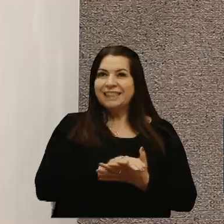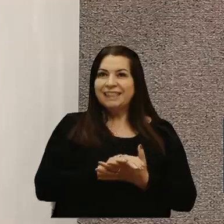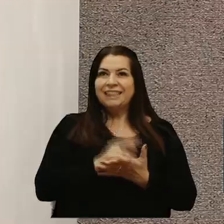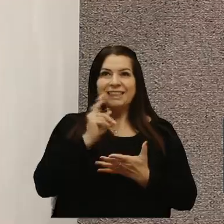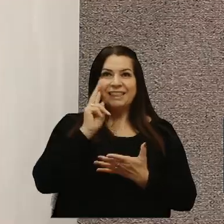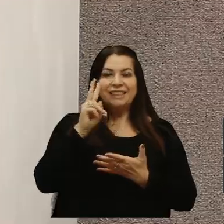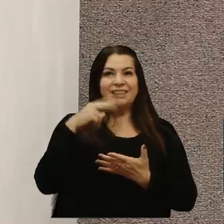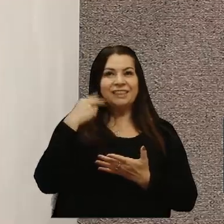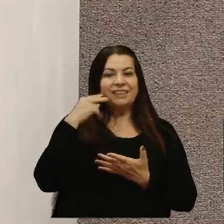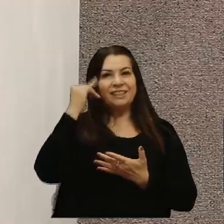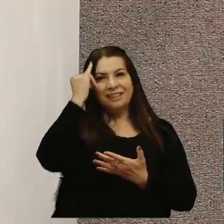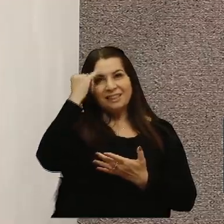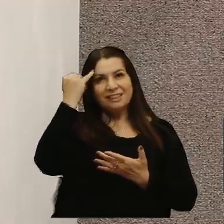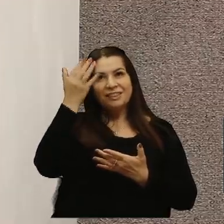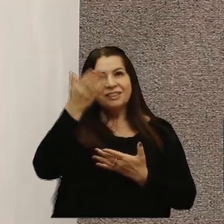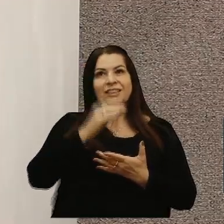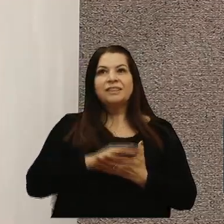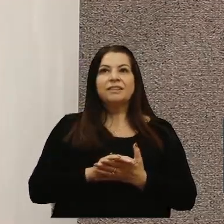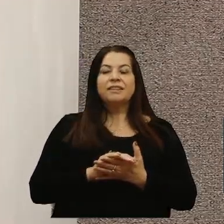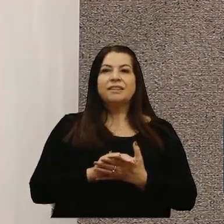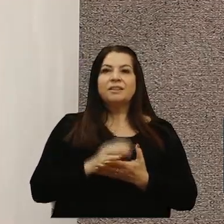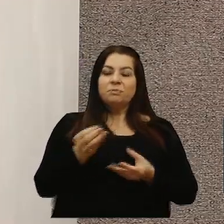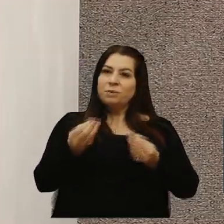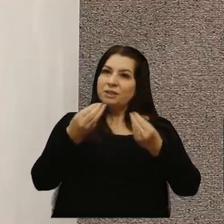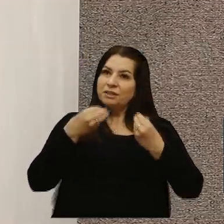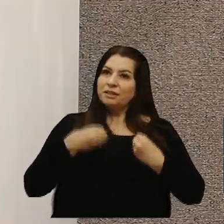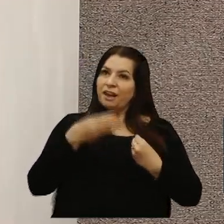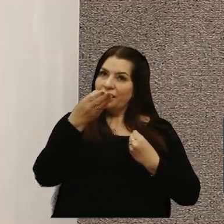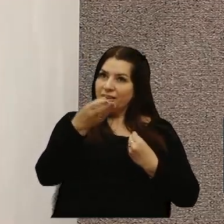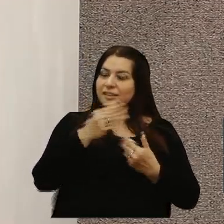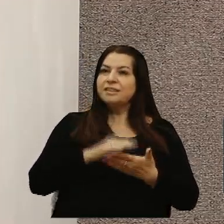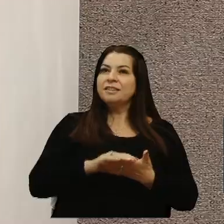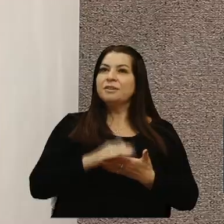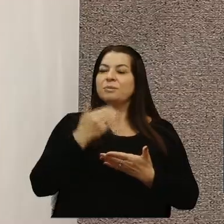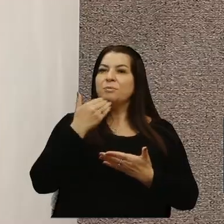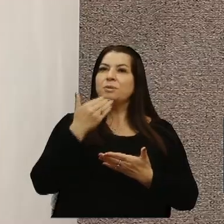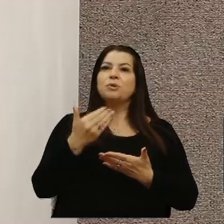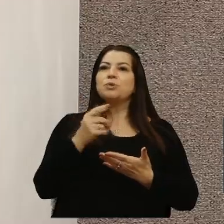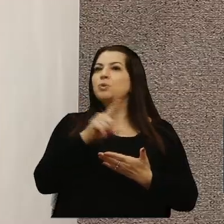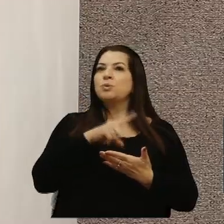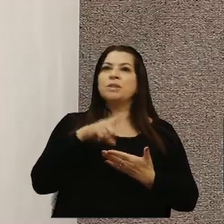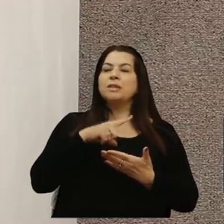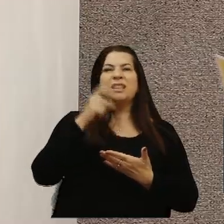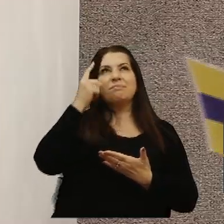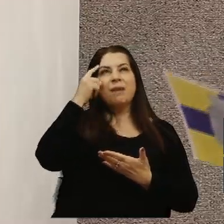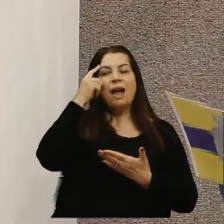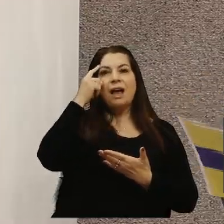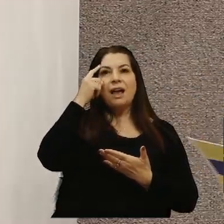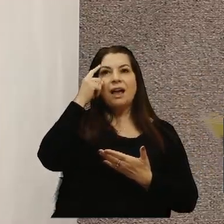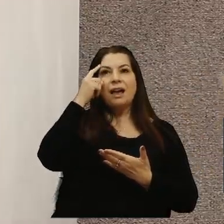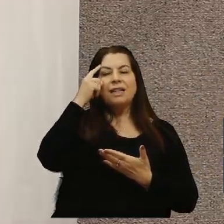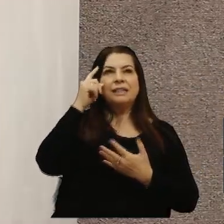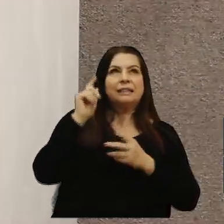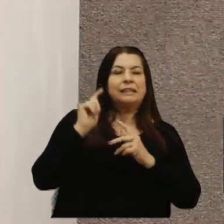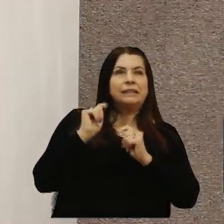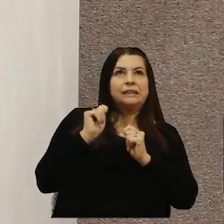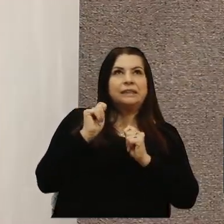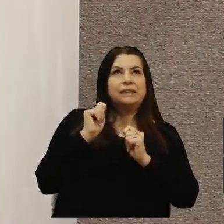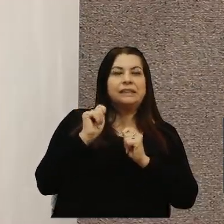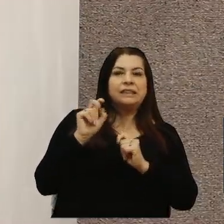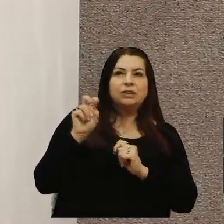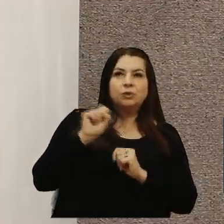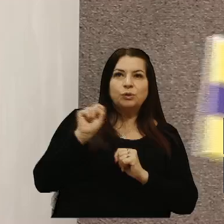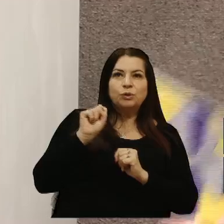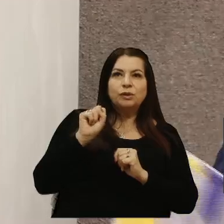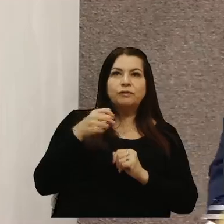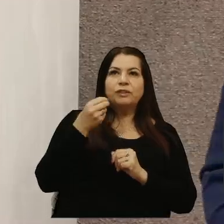do vereador D'Ambrosa aqui, quando eles me entregaram, né, eles pediram o que passava na nossa cabeça. E eu segurei uns 5 segundos e